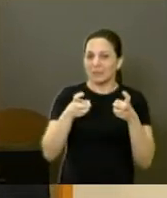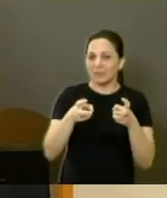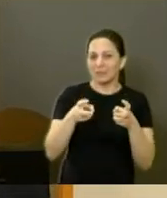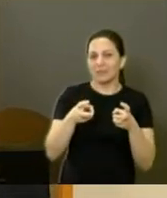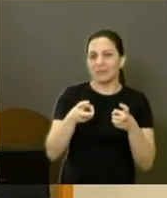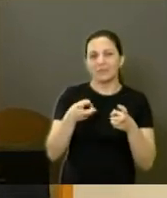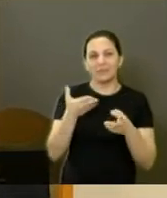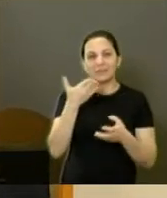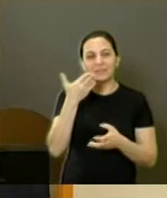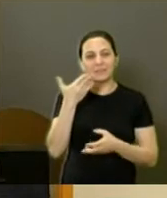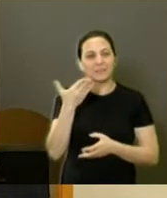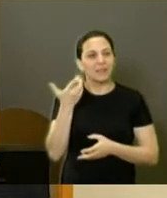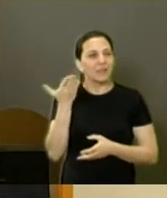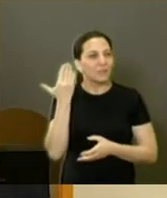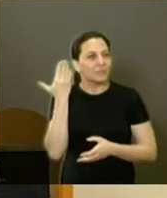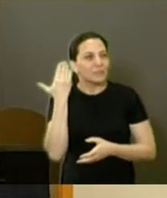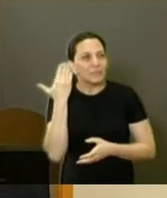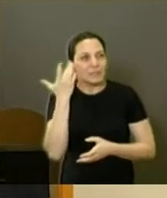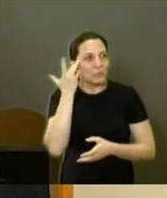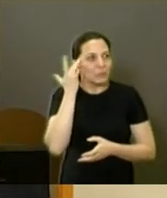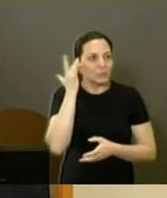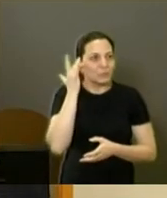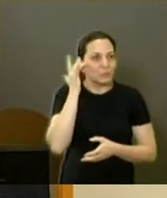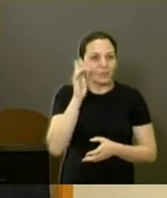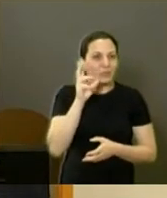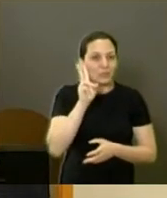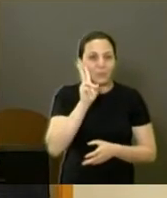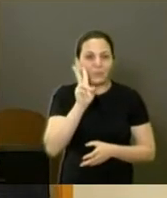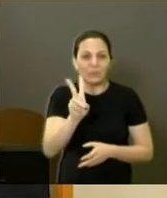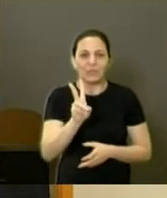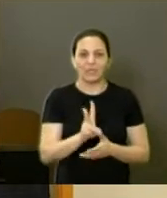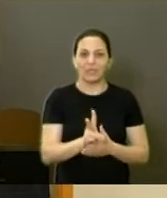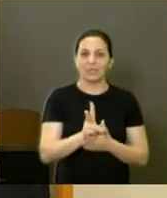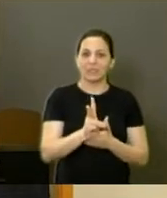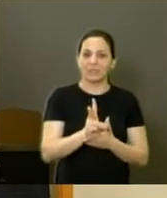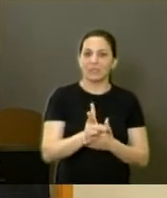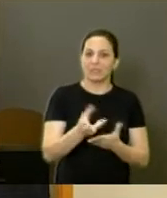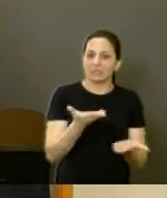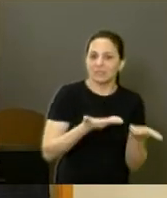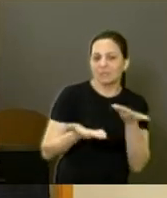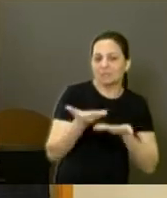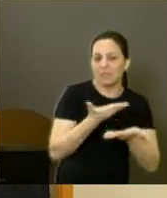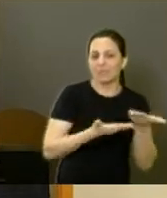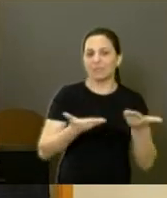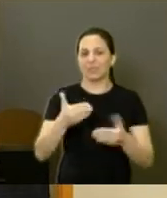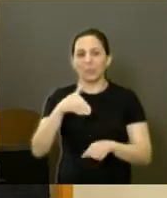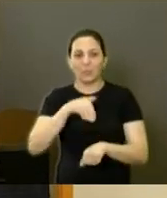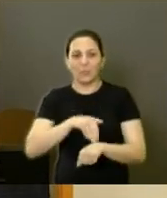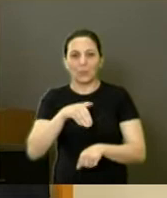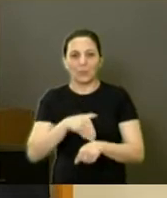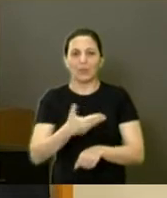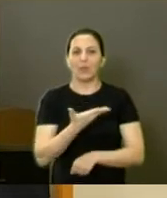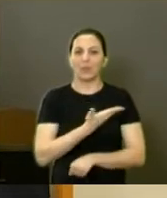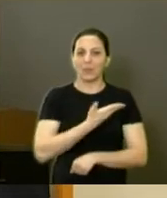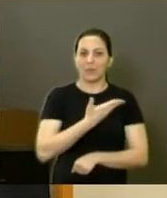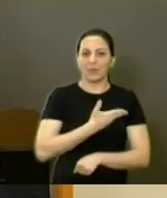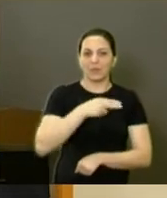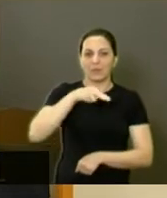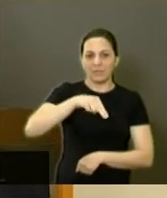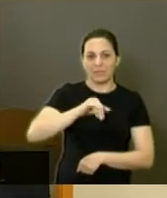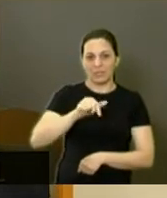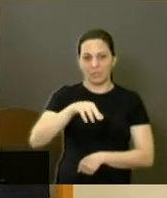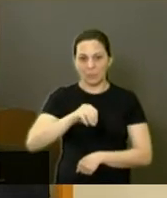vê. É uma honra muito grande também, né, que vocês estejam aqui dividindo esse título com a gente, e também os meus amigos, né, o Peronino Mengatti,